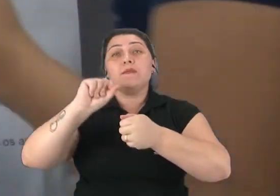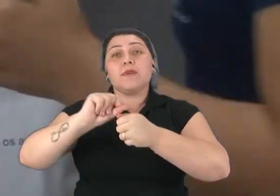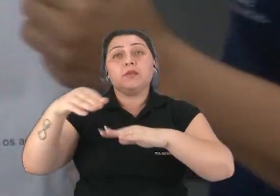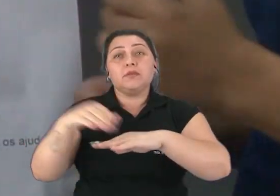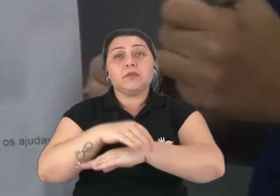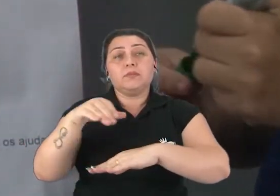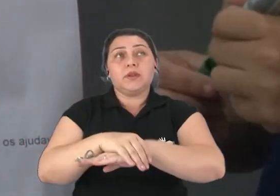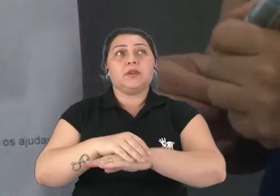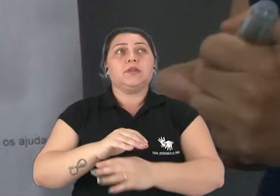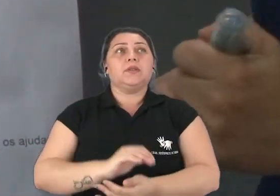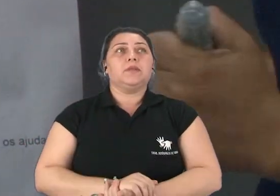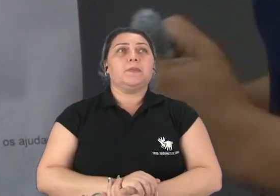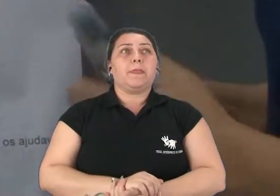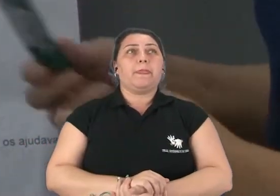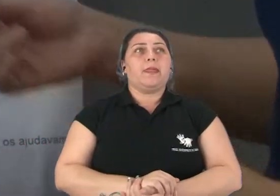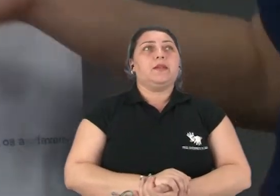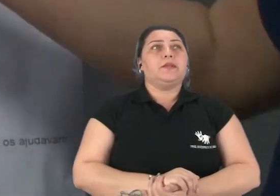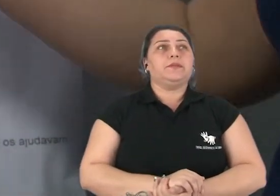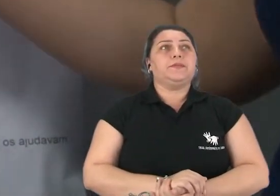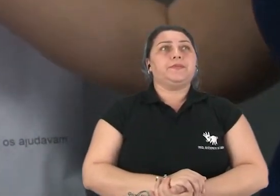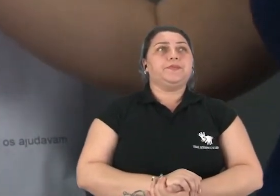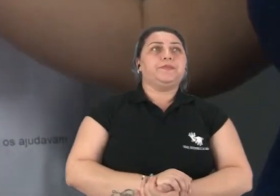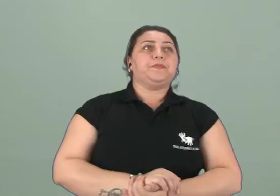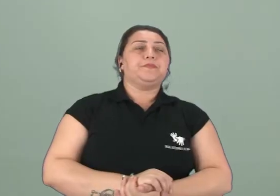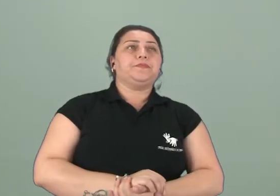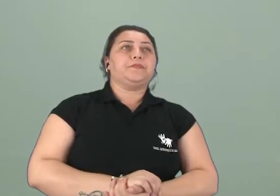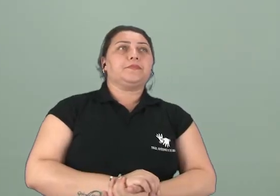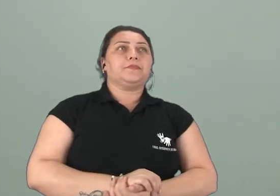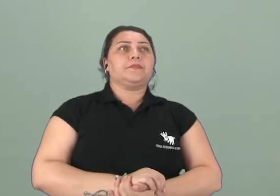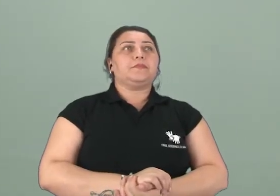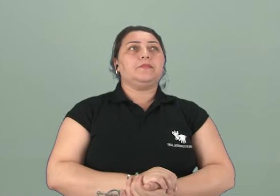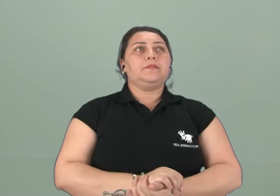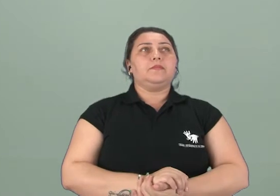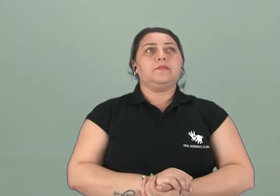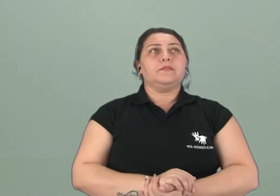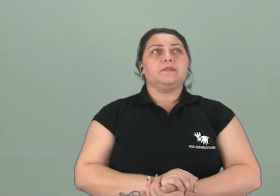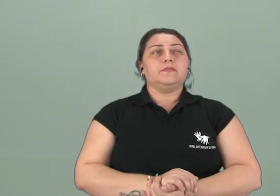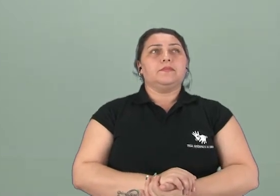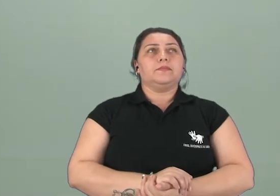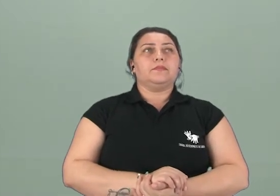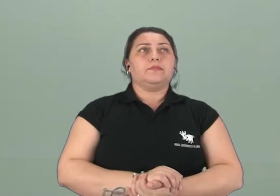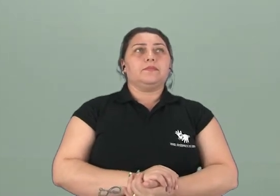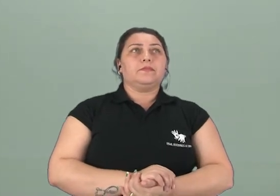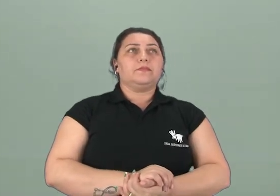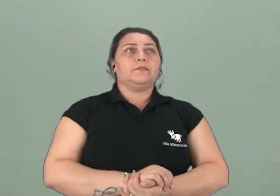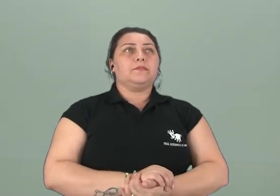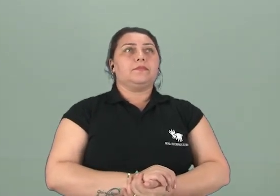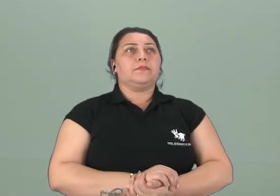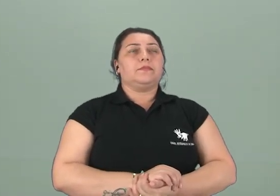sapateiro. Onde é o lugar, né? Onde? Lugar. Onde acontece a história.